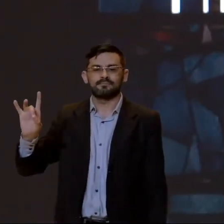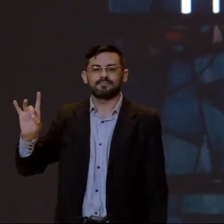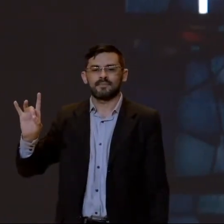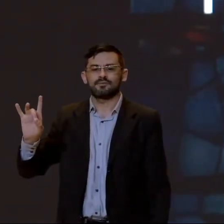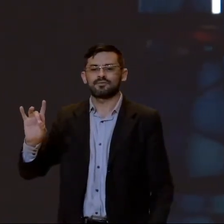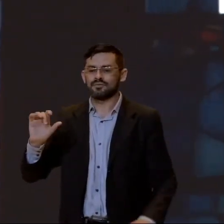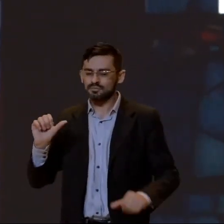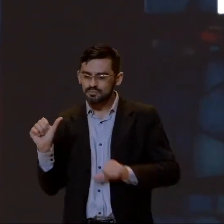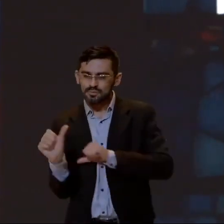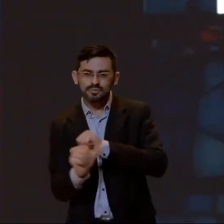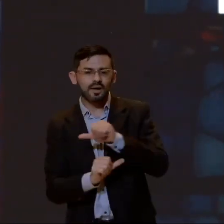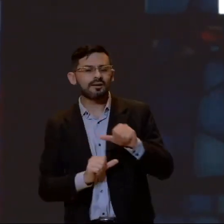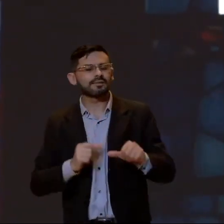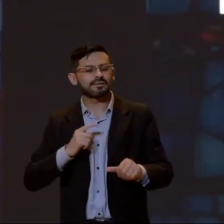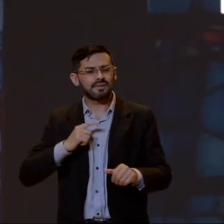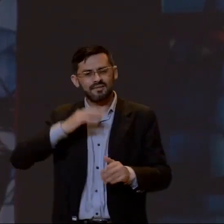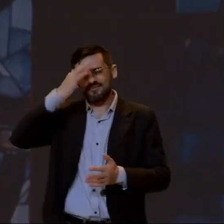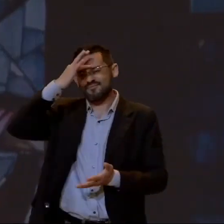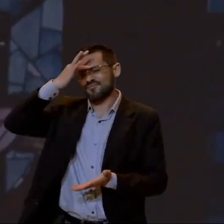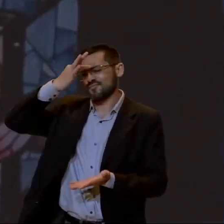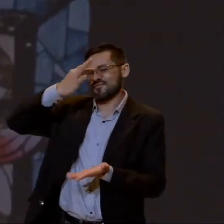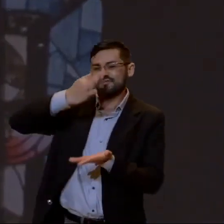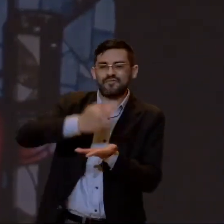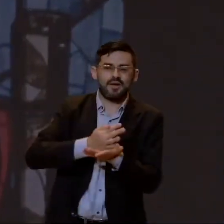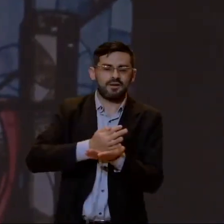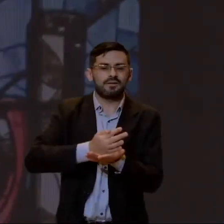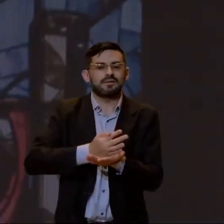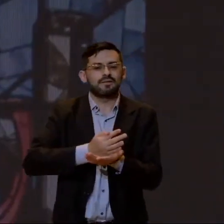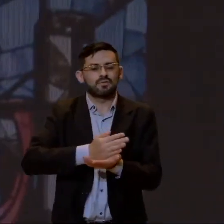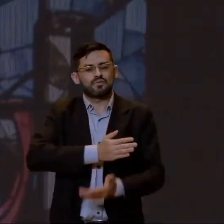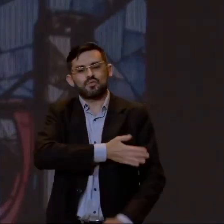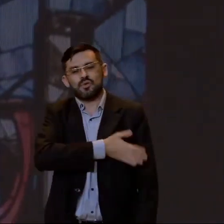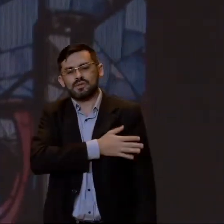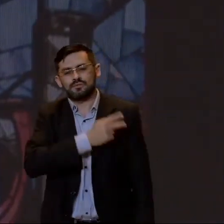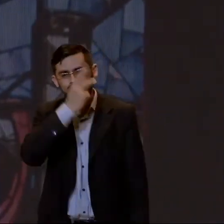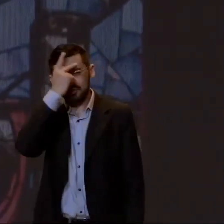Suscitar, fazer nascer fé no coração daquele que ainda não crê.